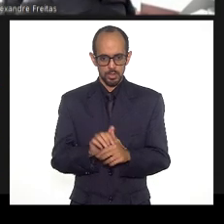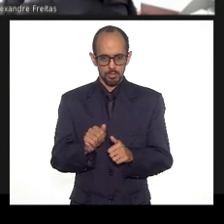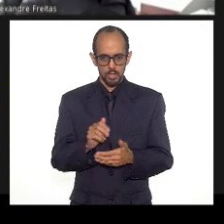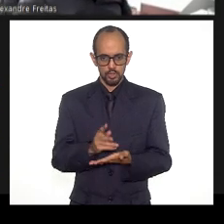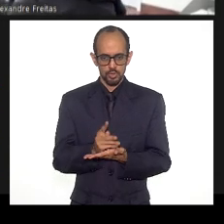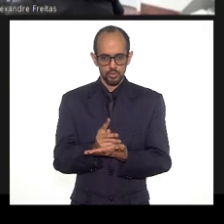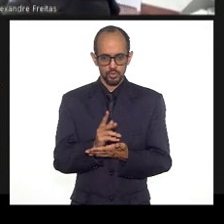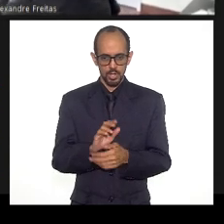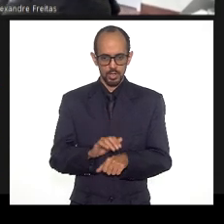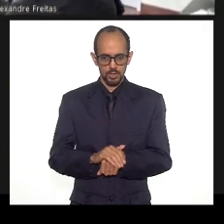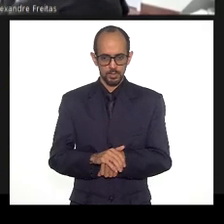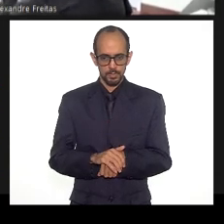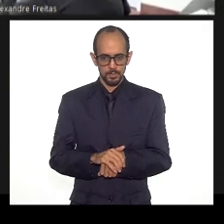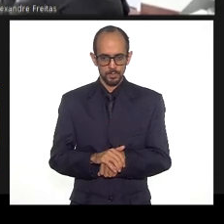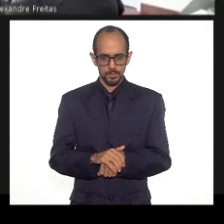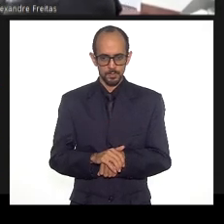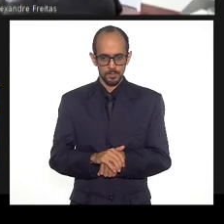Alexandre.